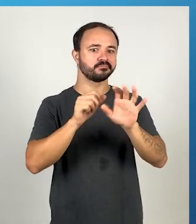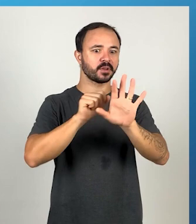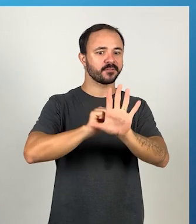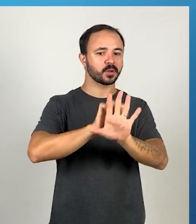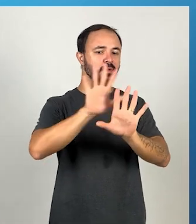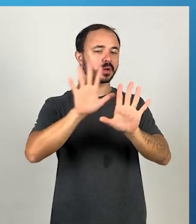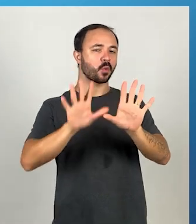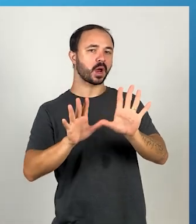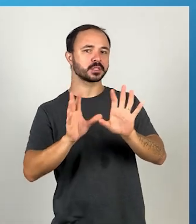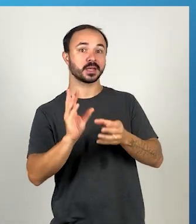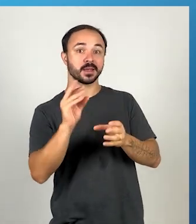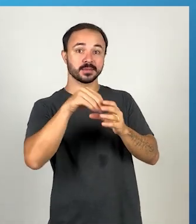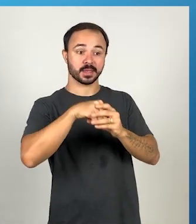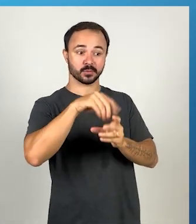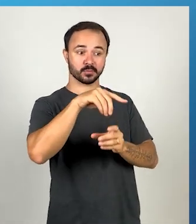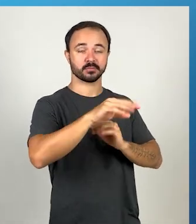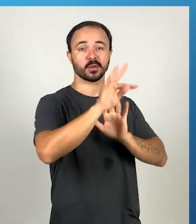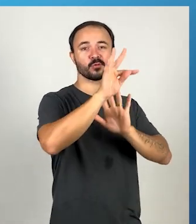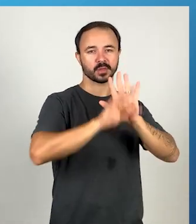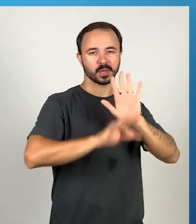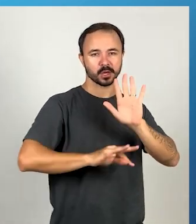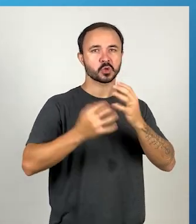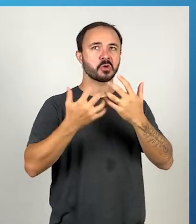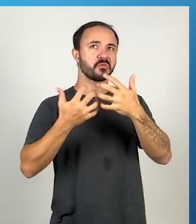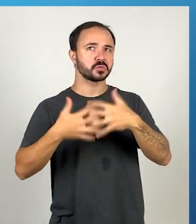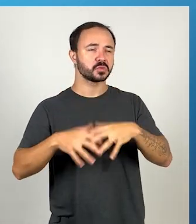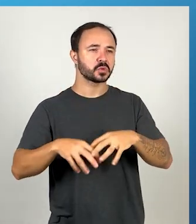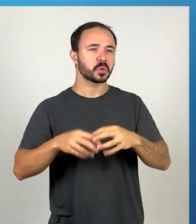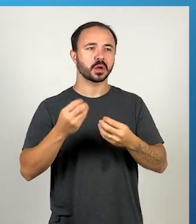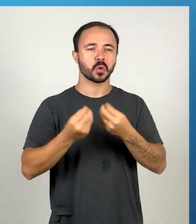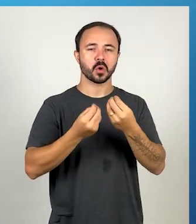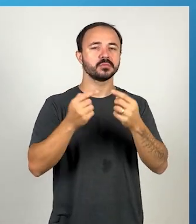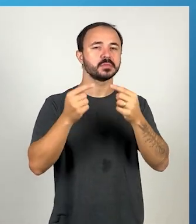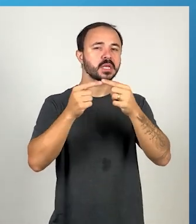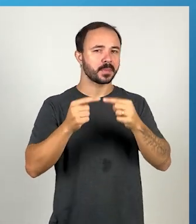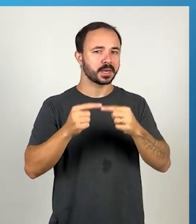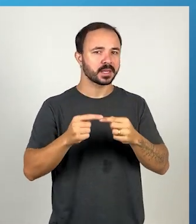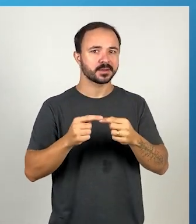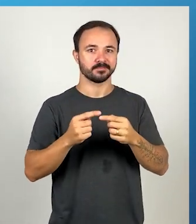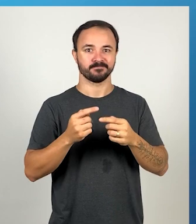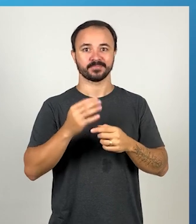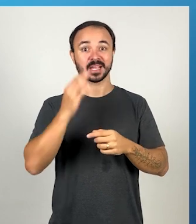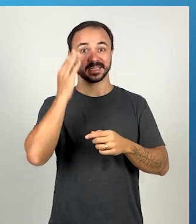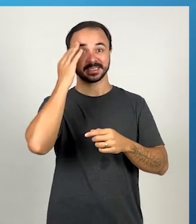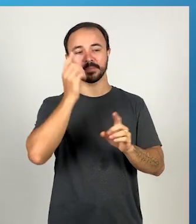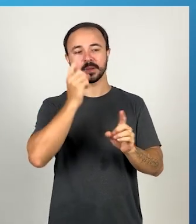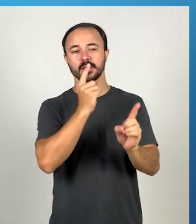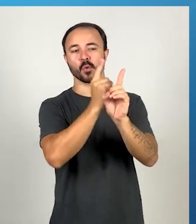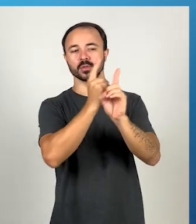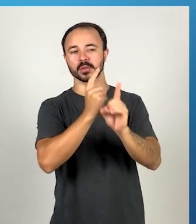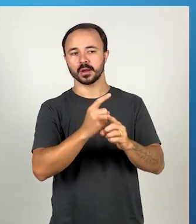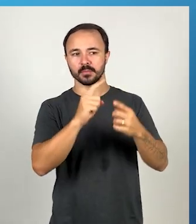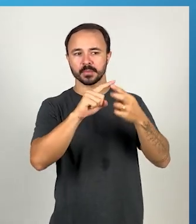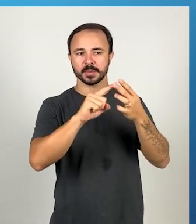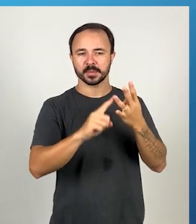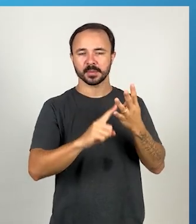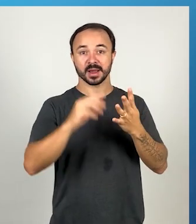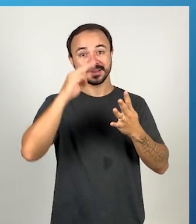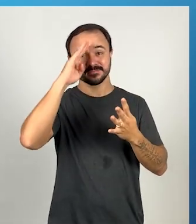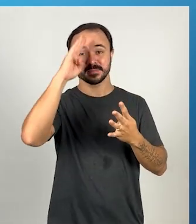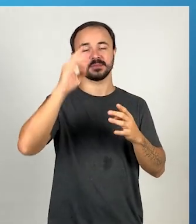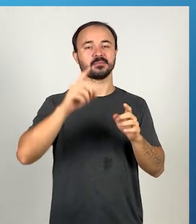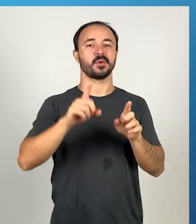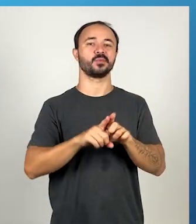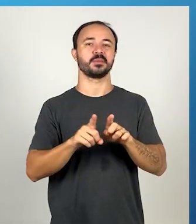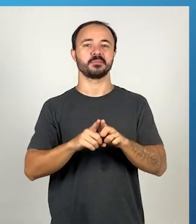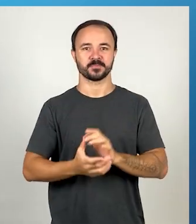textos e conceituar e exemplificar as principais figuras de sintaxe ou construção.